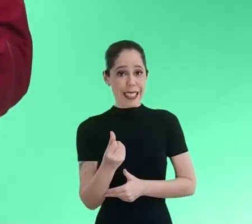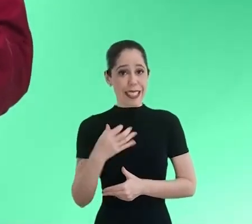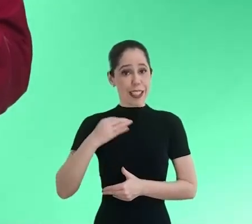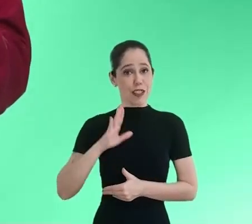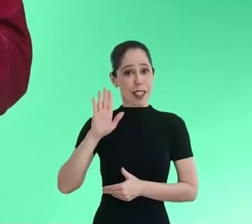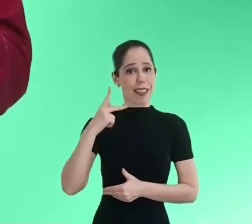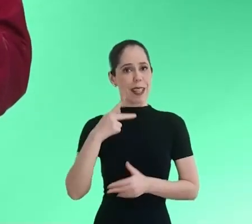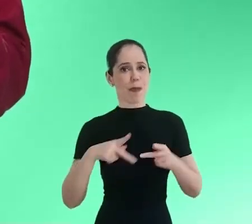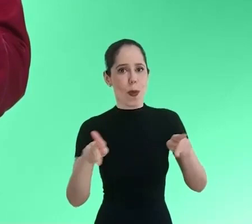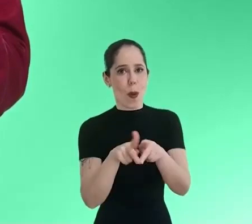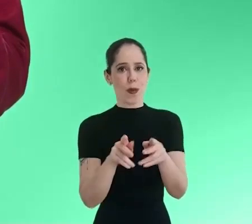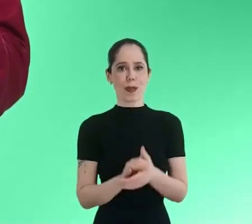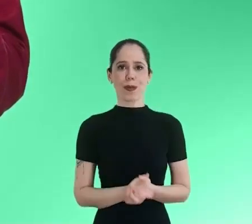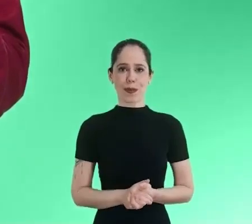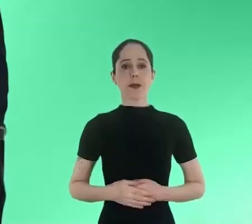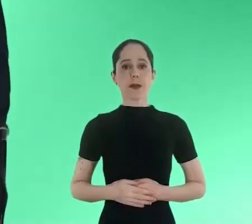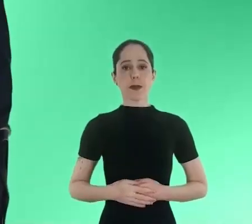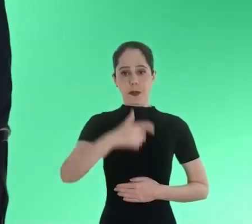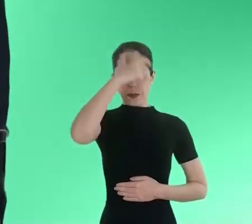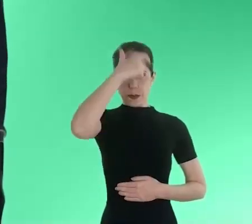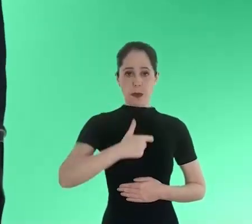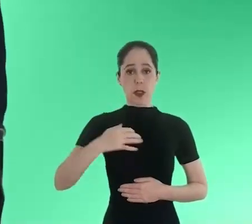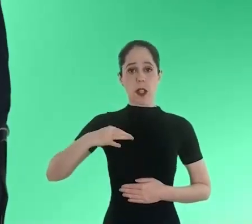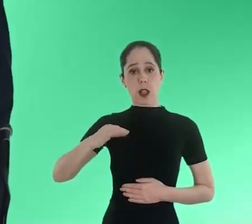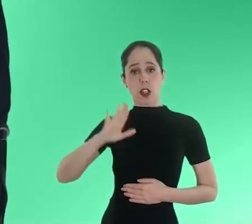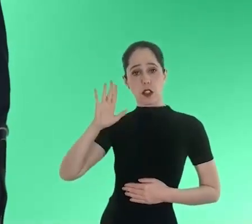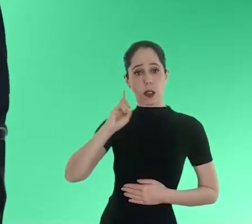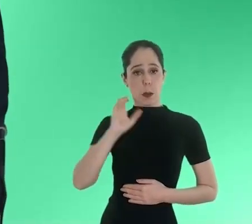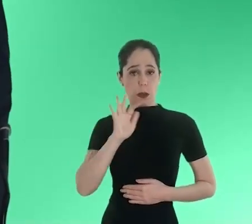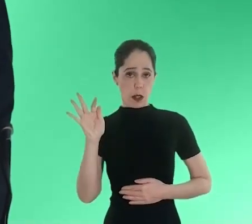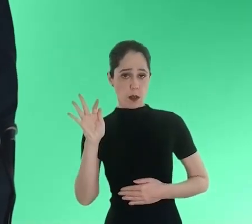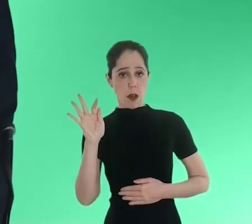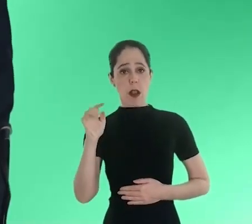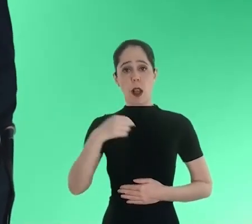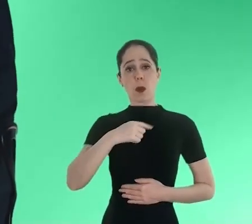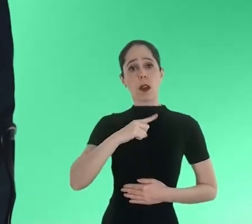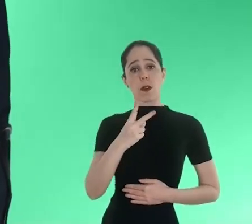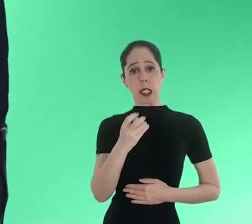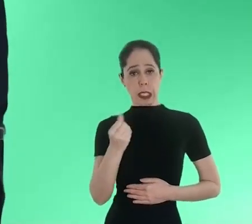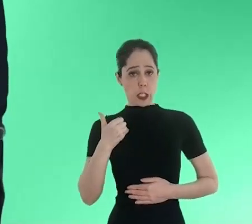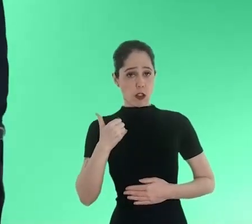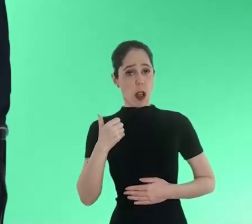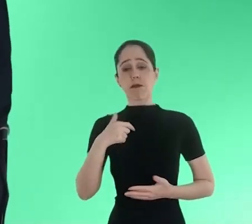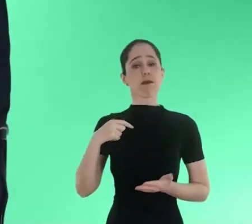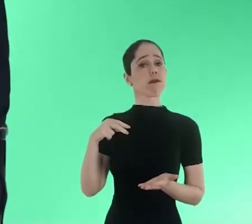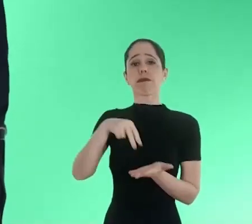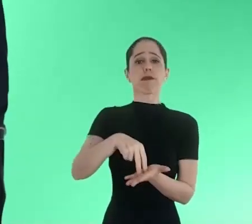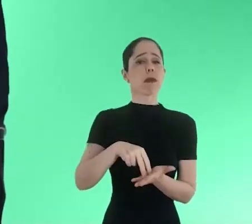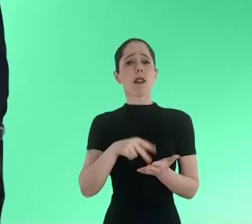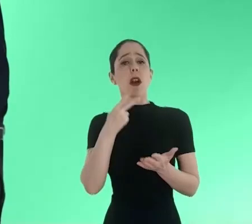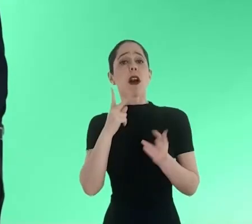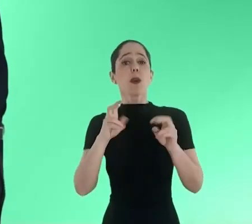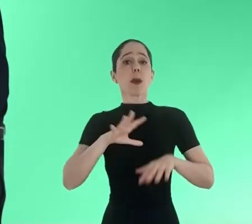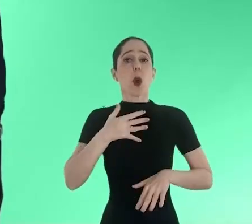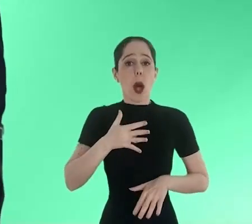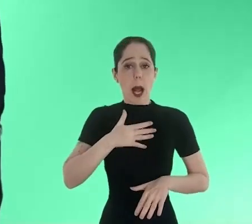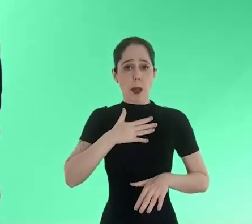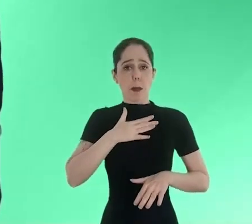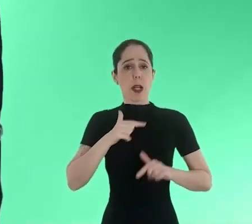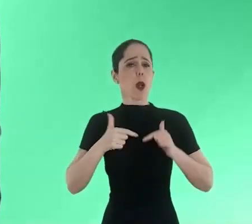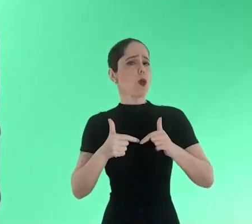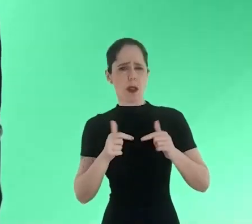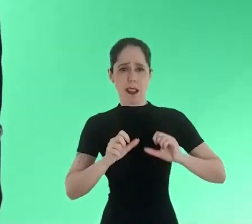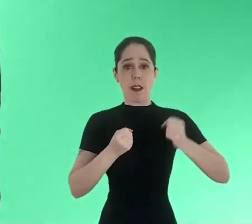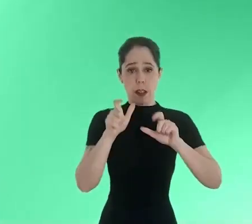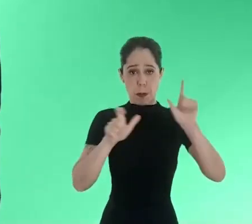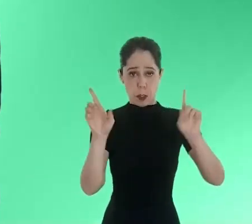Monteiro, 1516, o candidato do povo. Sou Jonathan Rodrigues, candidato a deputado federal. Aos 26 anos, estou aqui para falar de coragem. Minha luta